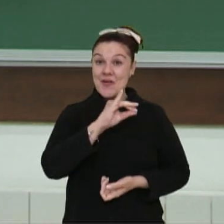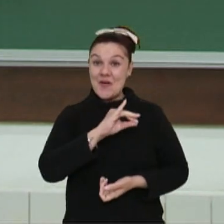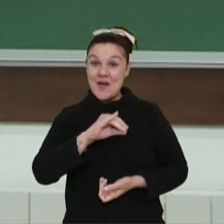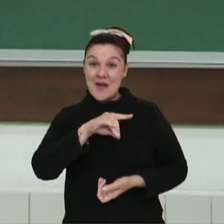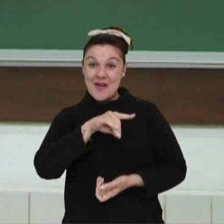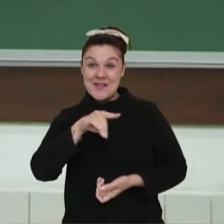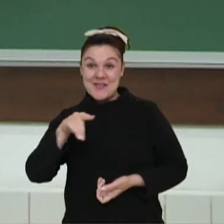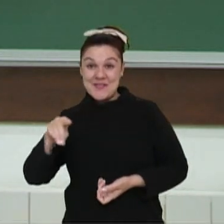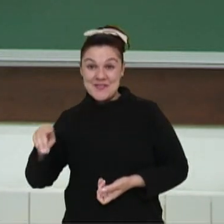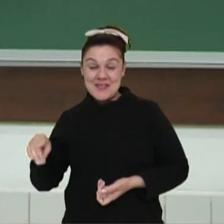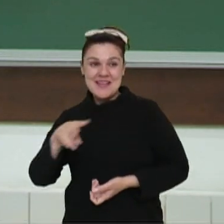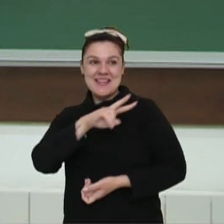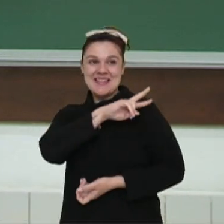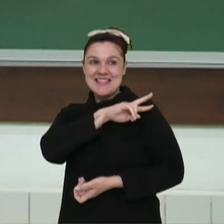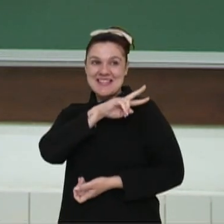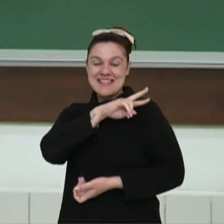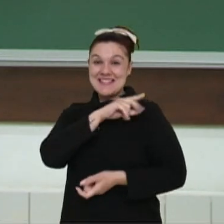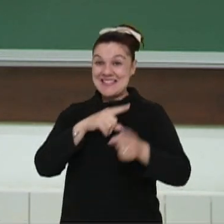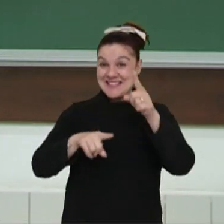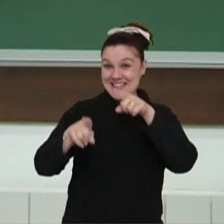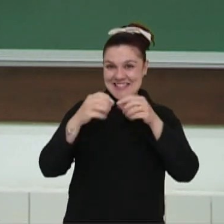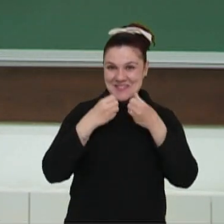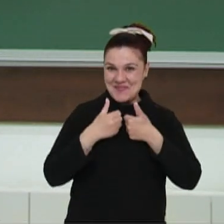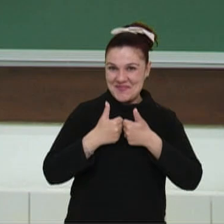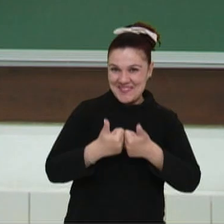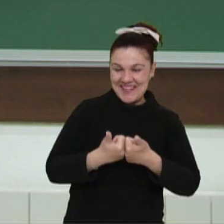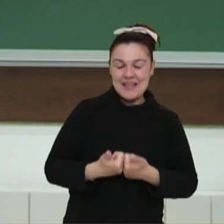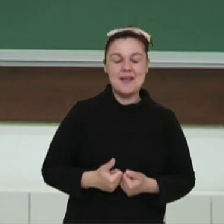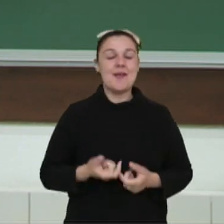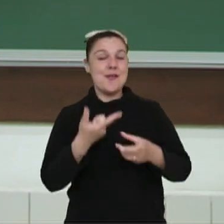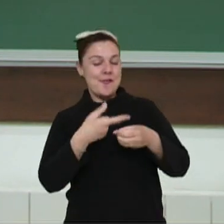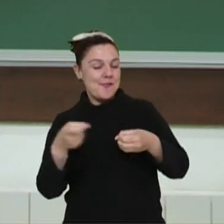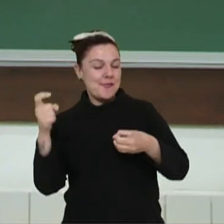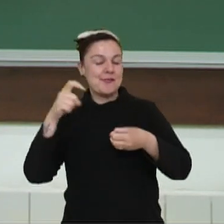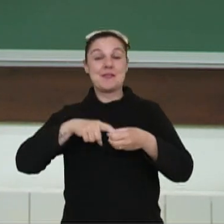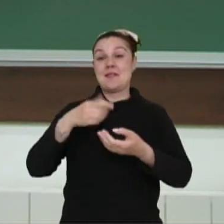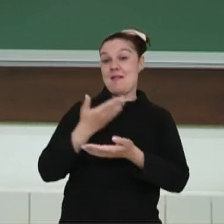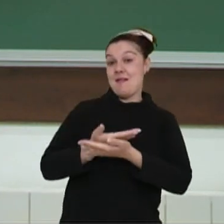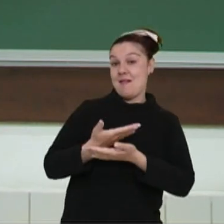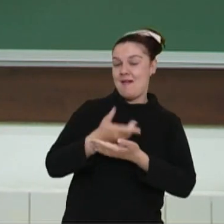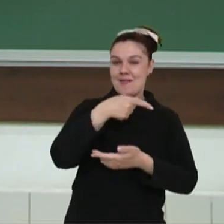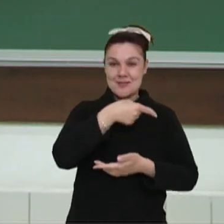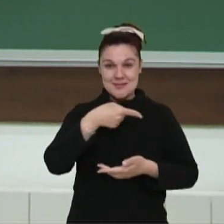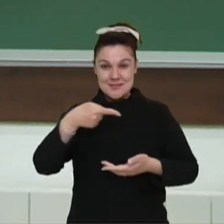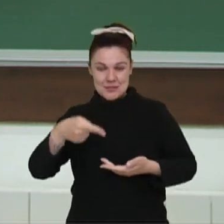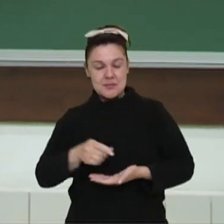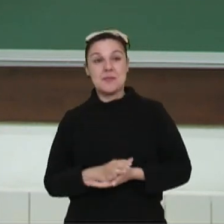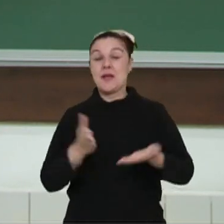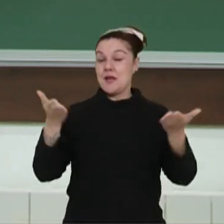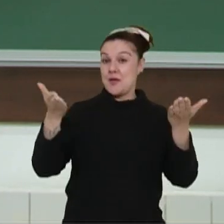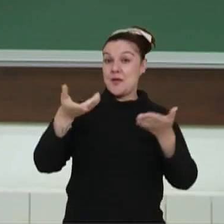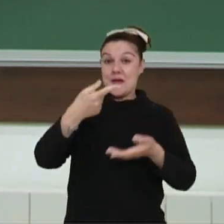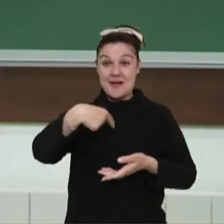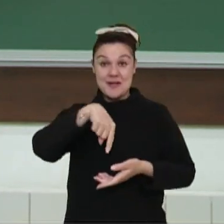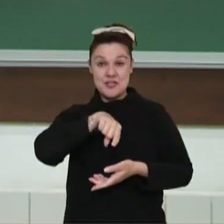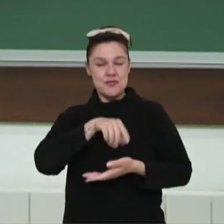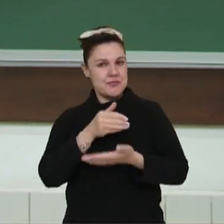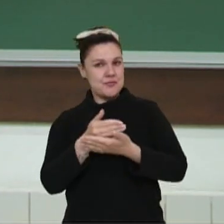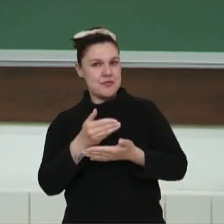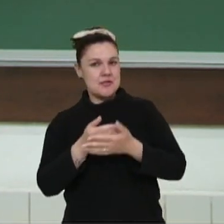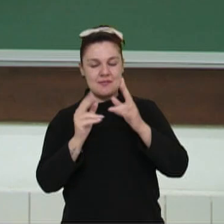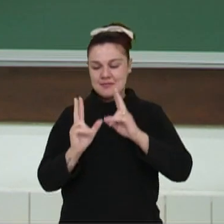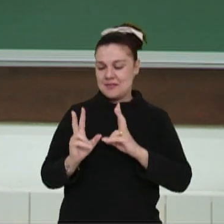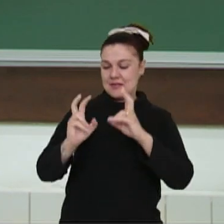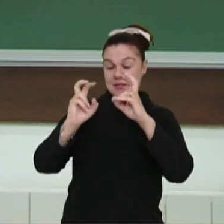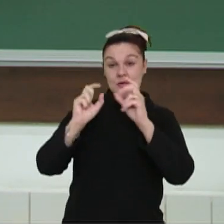aí, pessoal do Segundão, como vocês estão? Mais uma semana de aula aí. E hoje nós vamos para o nosso